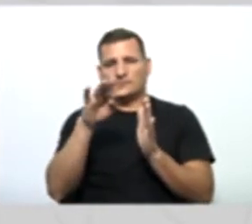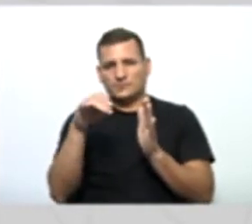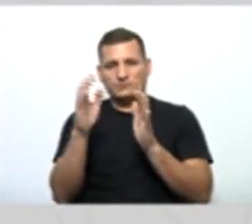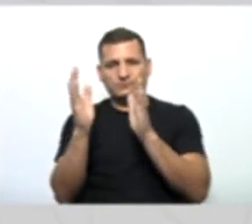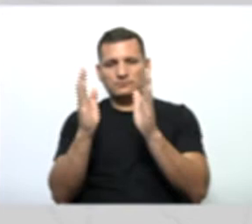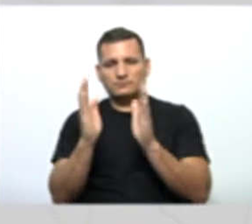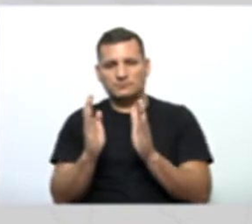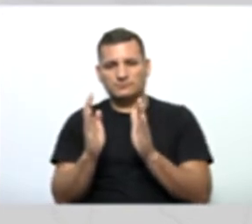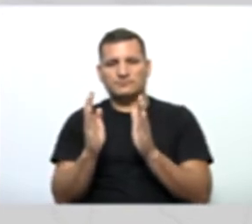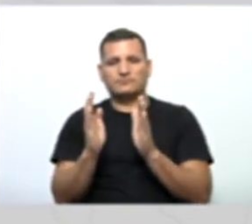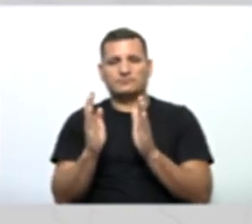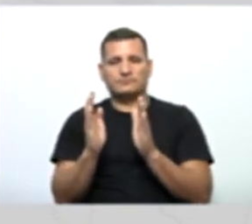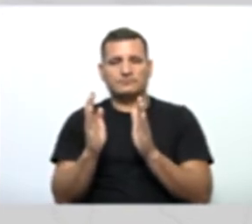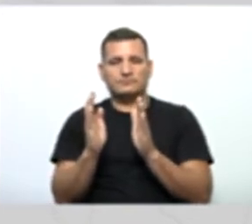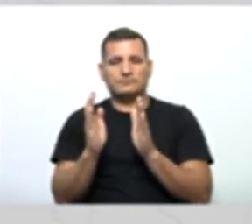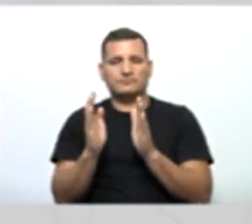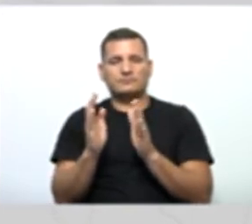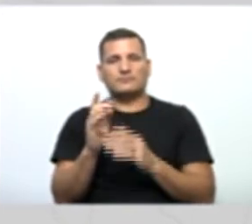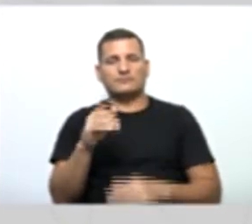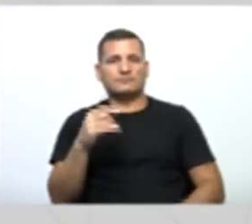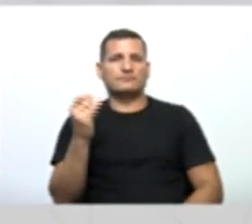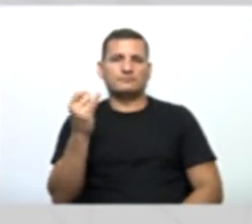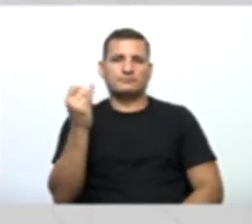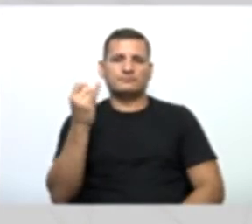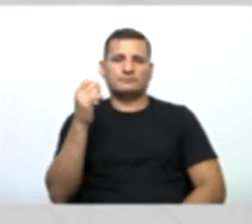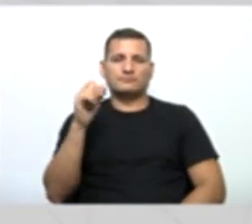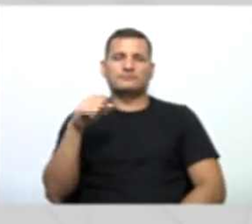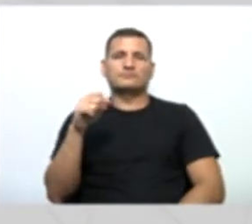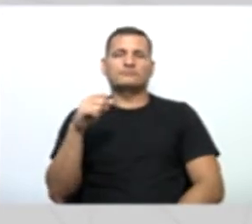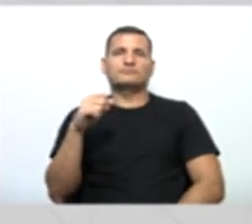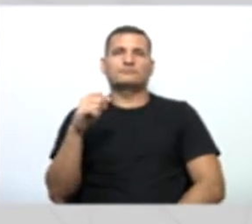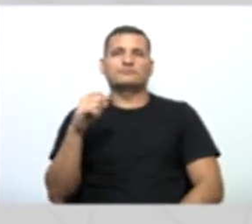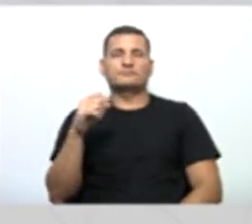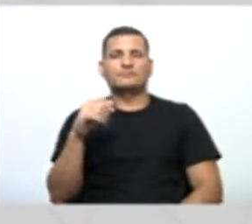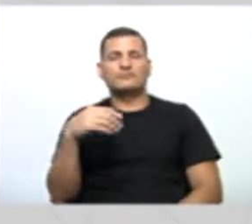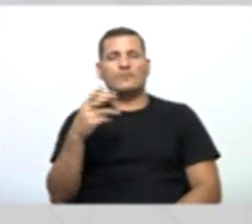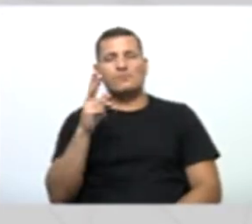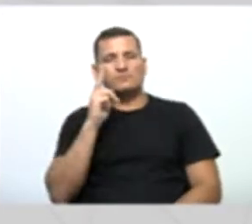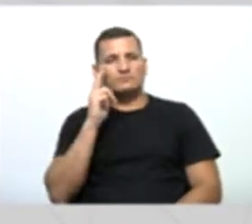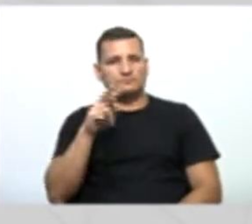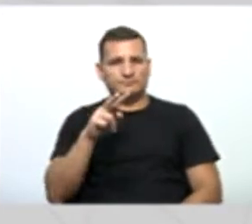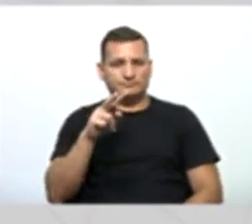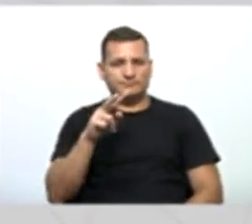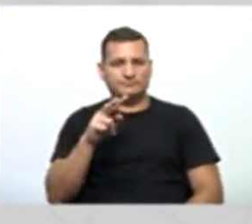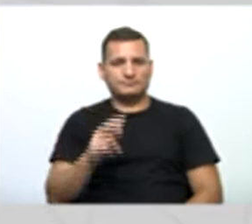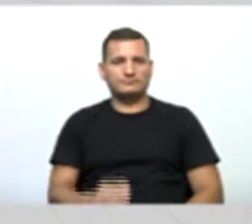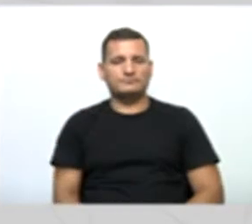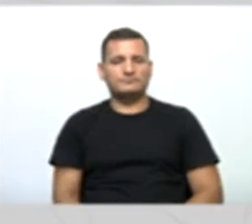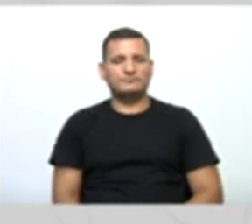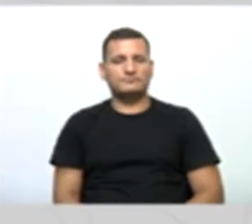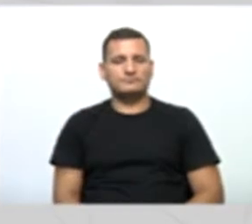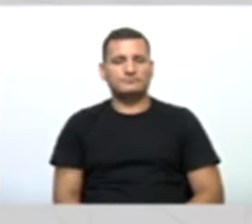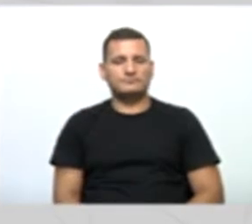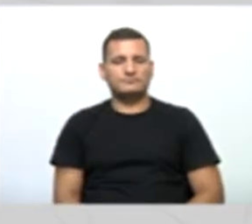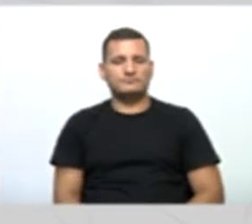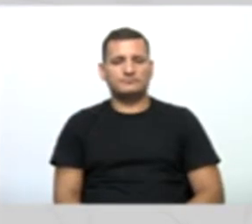ver agora, certo? Ele é importante sim, certo? Então, veja bem aqui, ó, como que ele foi alinhado, como